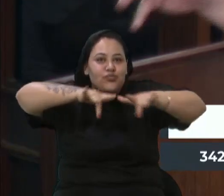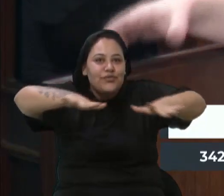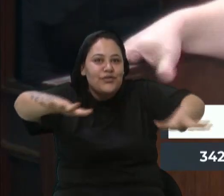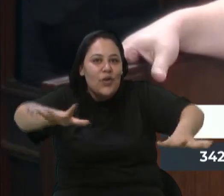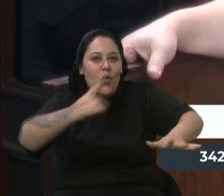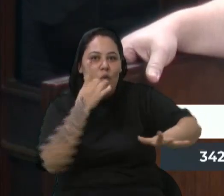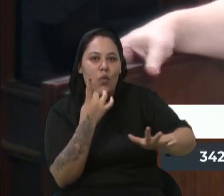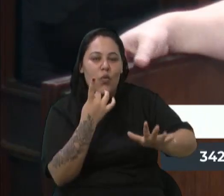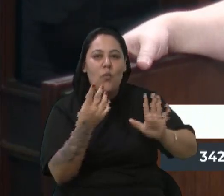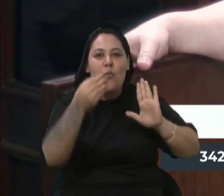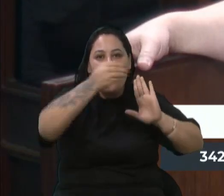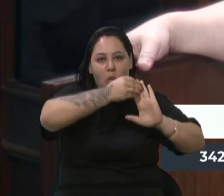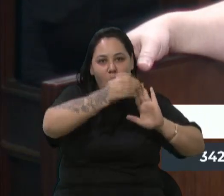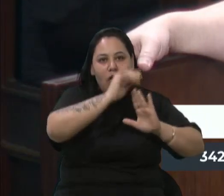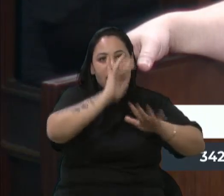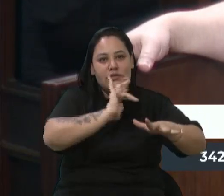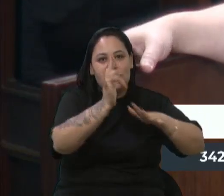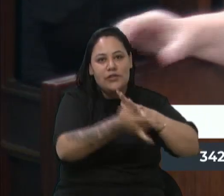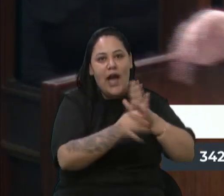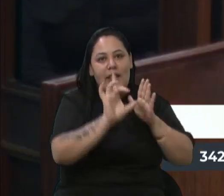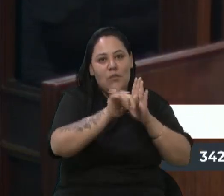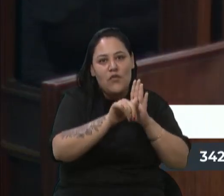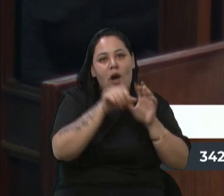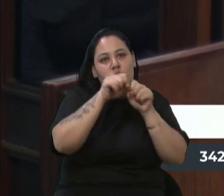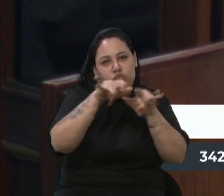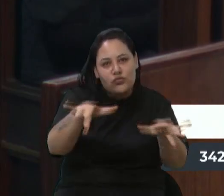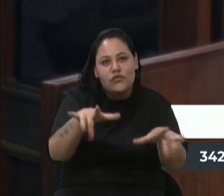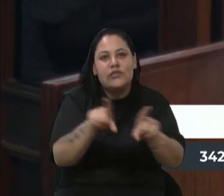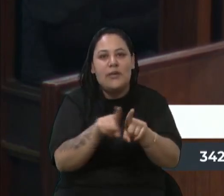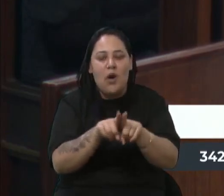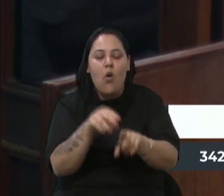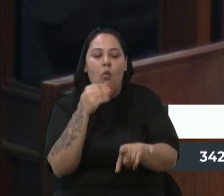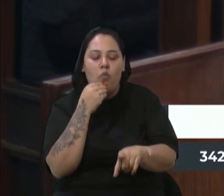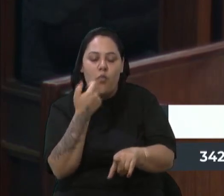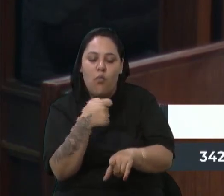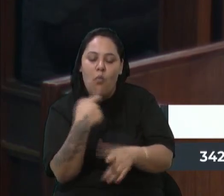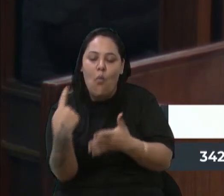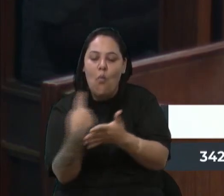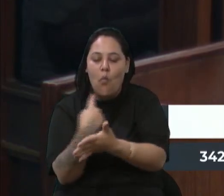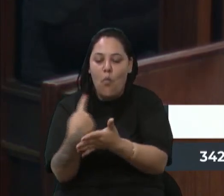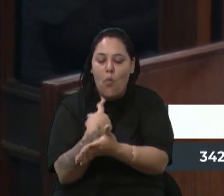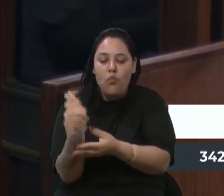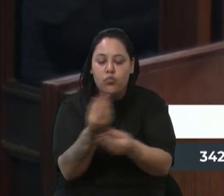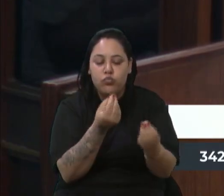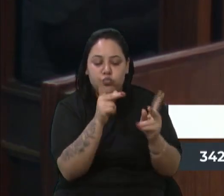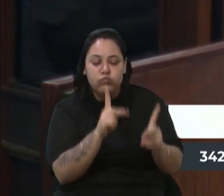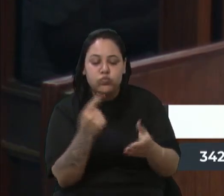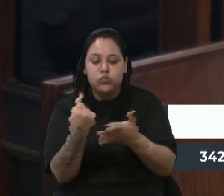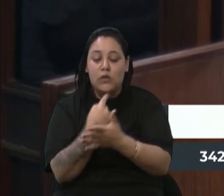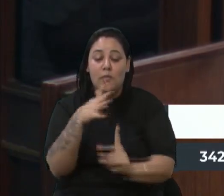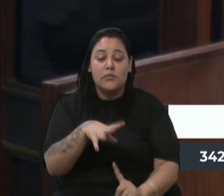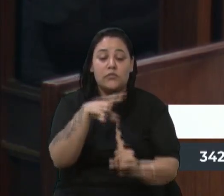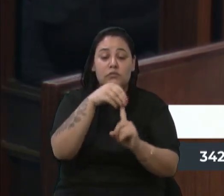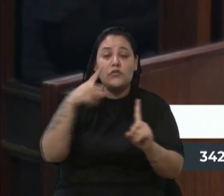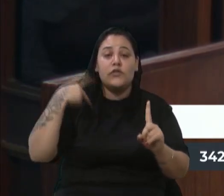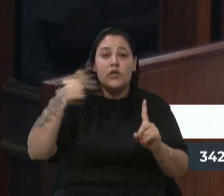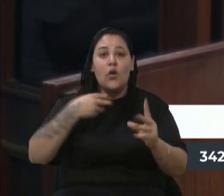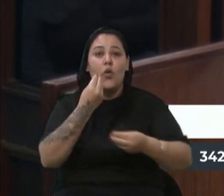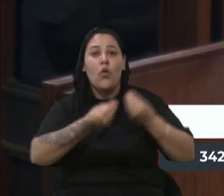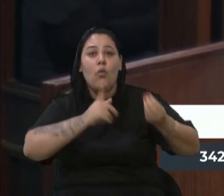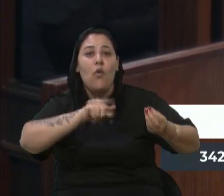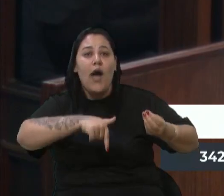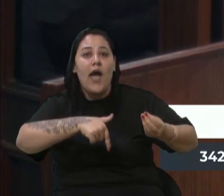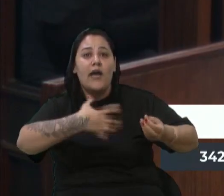vai replicando, vereador Gladys, e a gente é bastante questionado, principalmente o vereador, como vai funcionar, mas de que